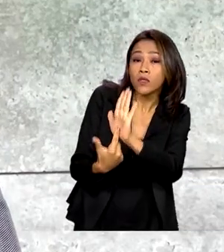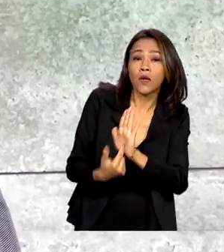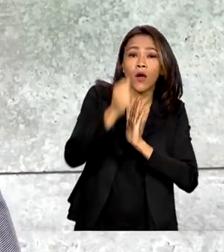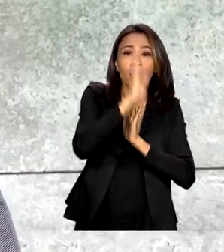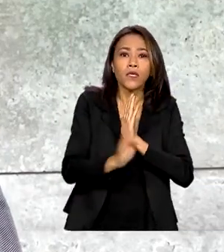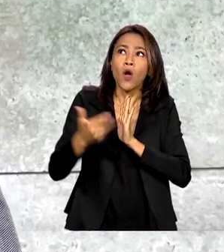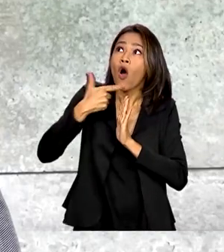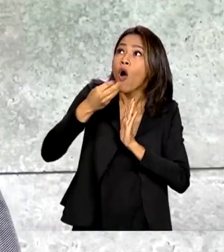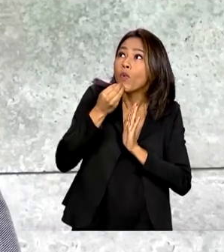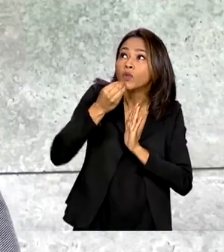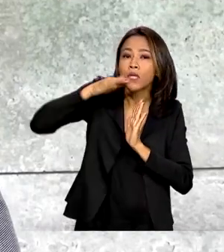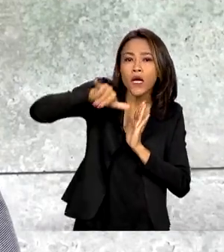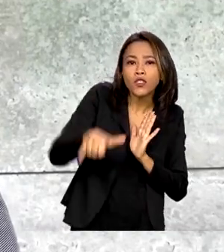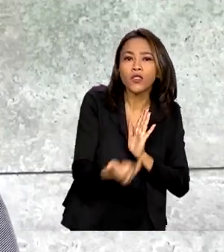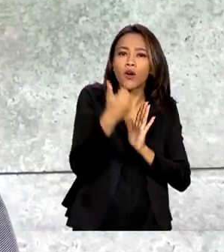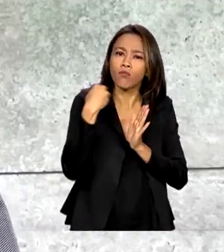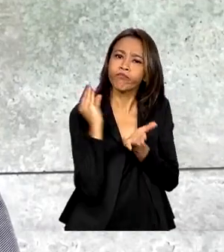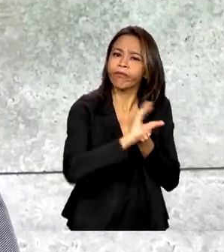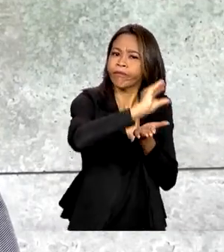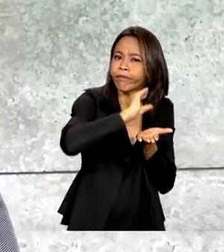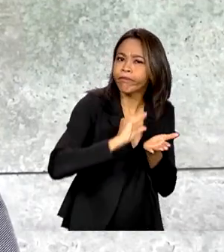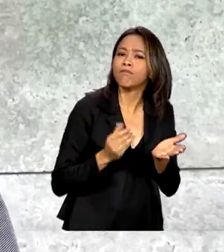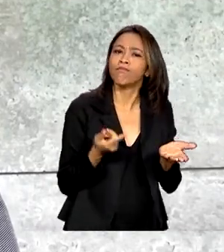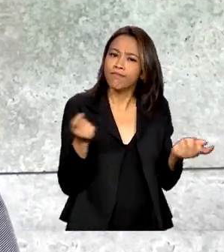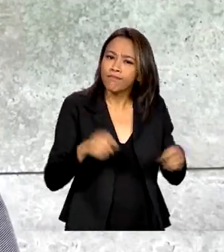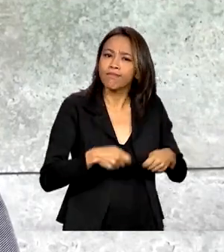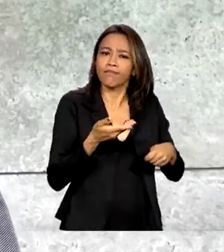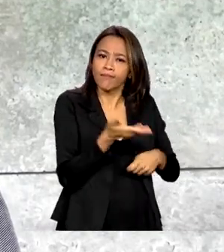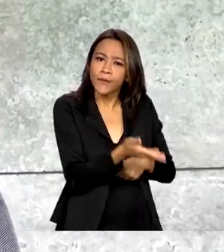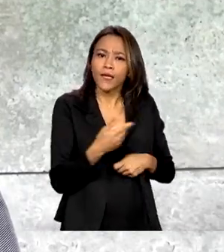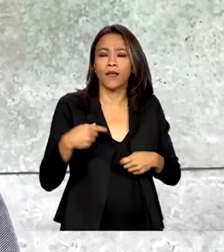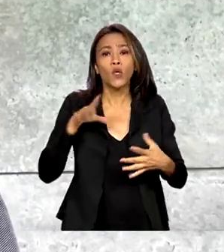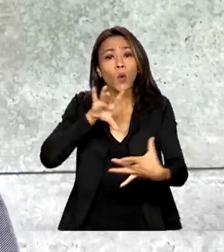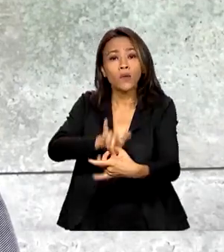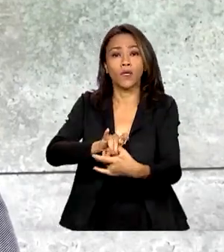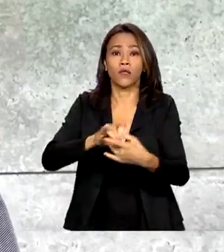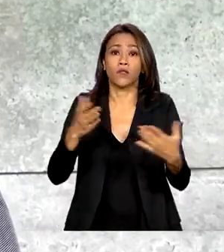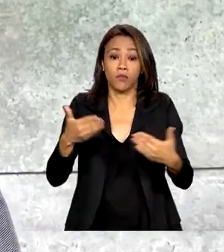que é o cenário atual e as expectativas que nós temos para os próximos anos.